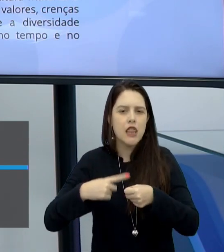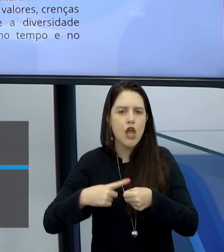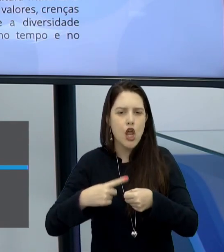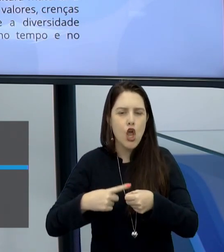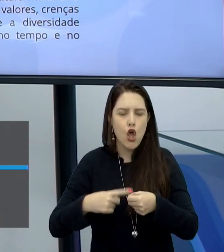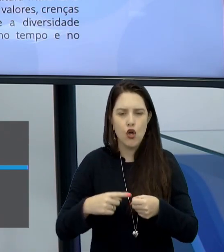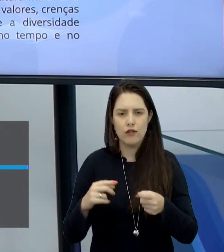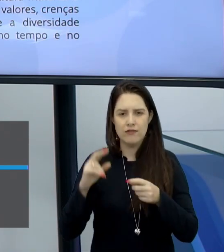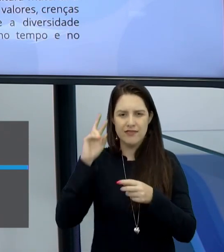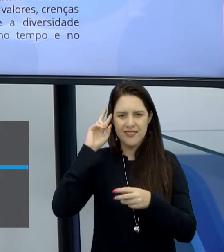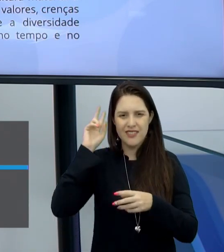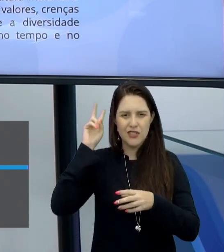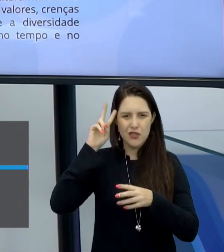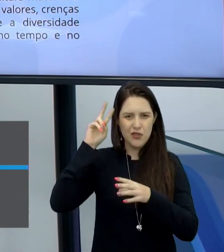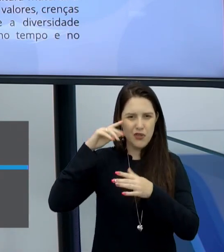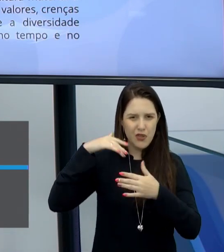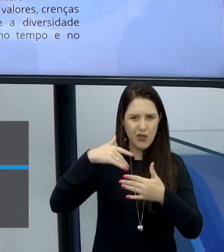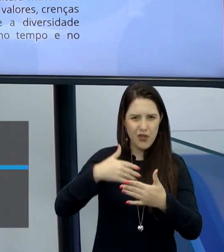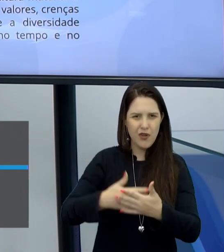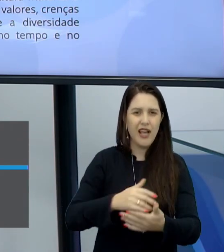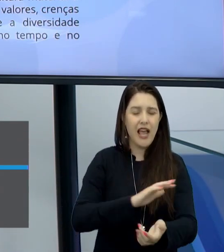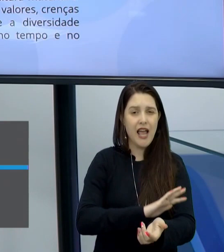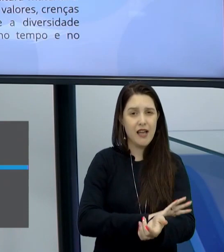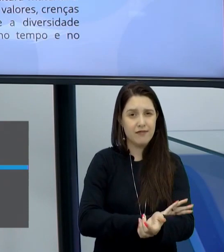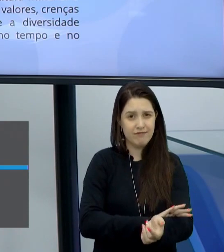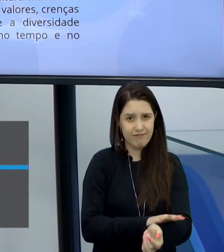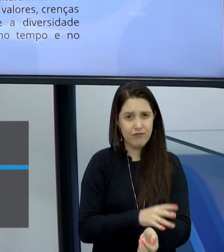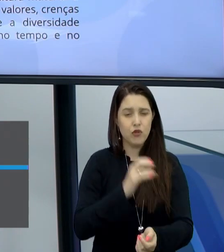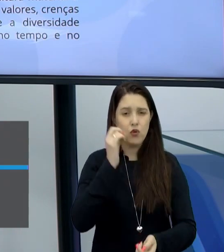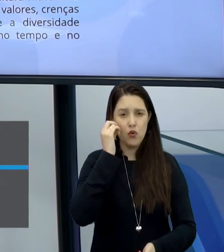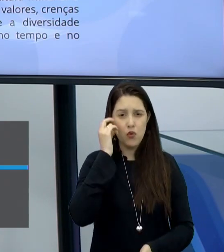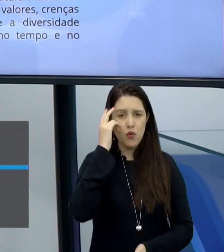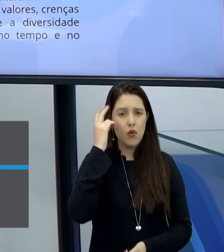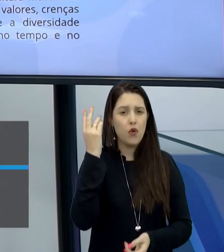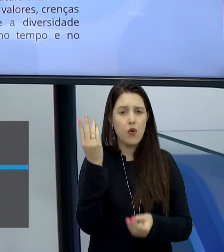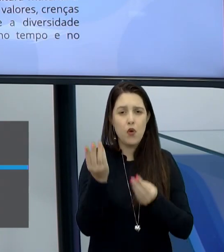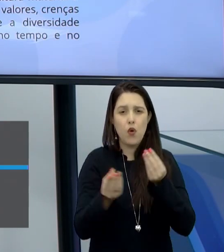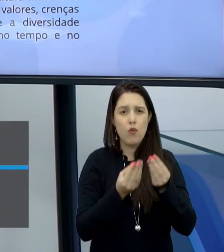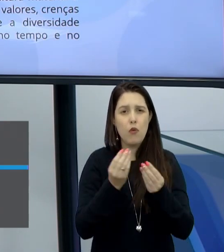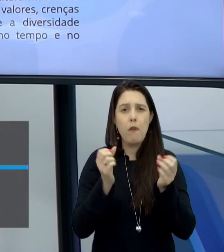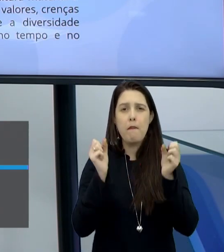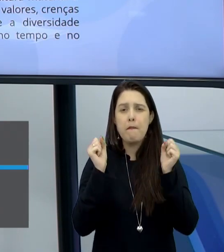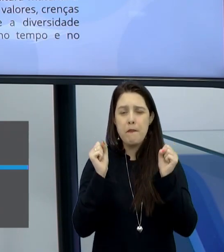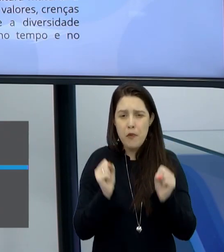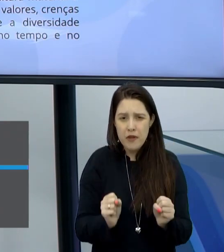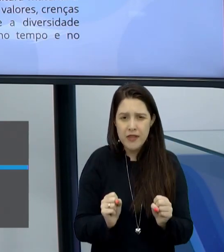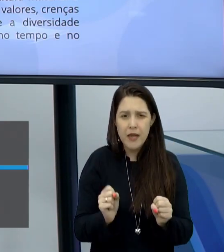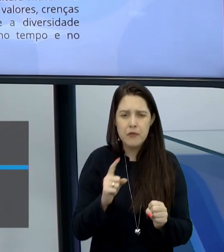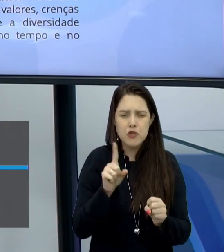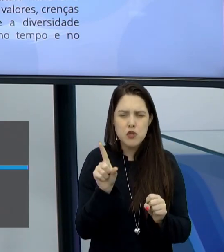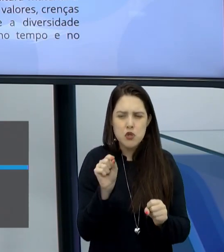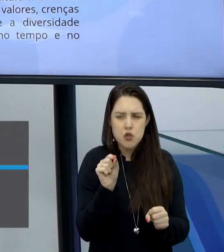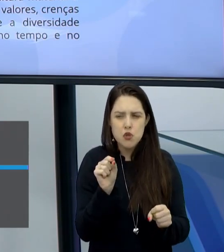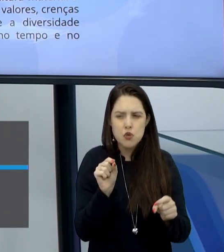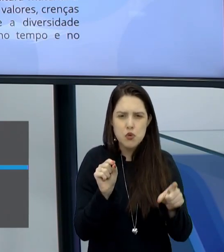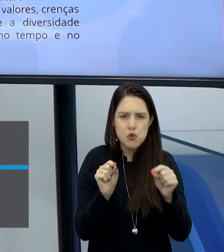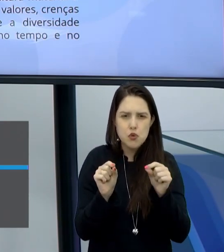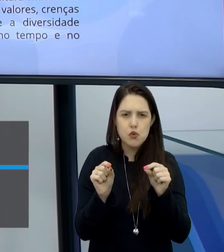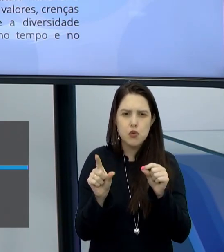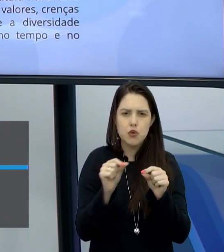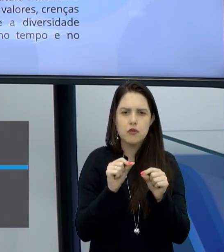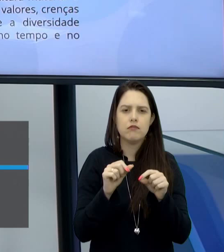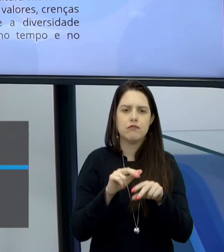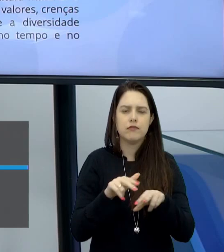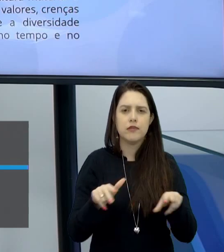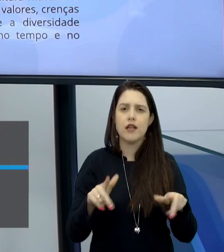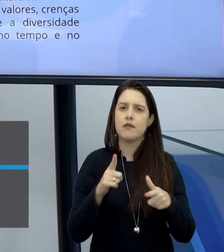de hoje. Nós temos o racismo estrutural. E aí a gente pensou assim, como podemos solucionar? Né? Como a gente pode solucionar